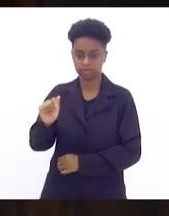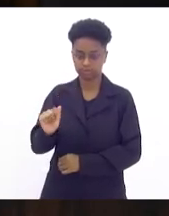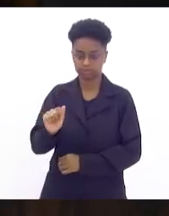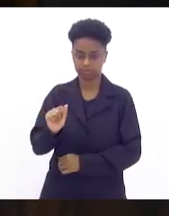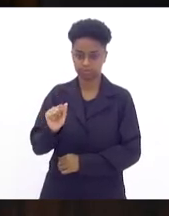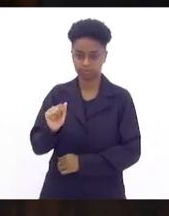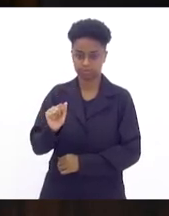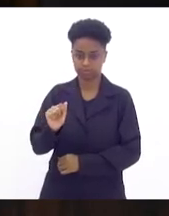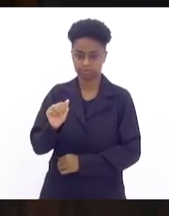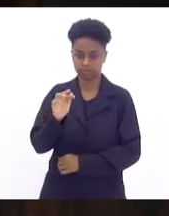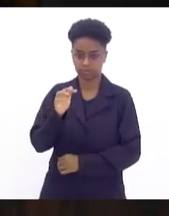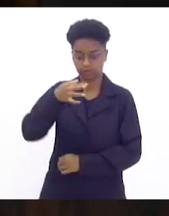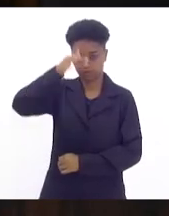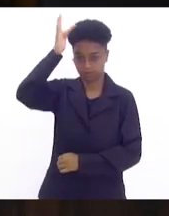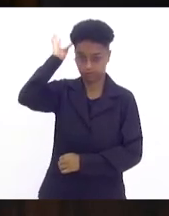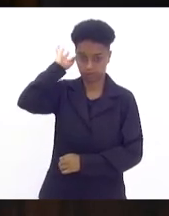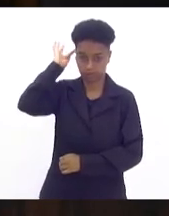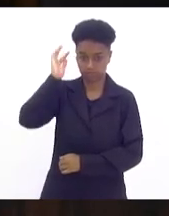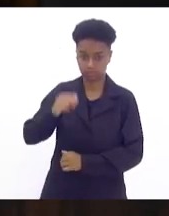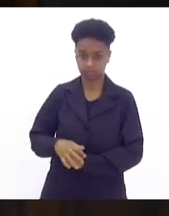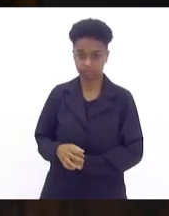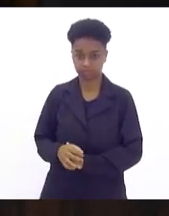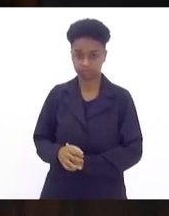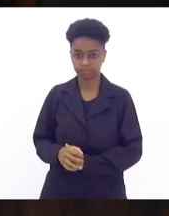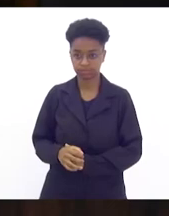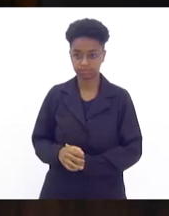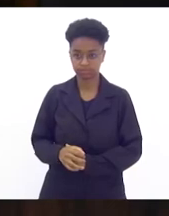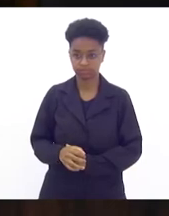Deputado Fred Pacheco